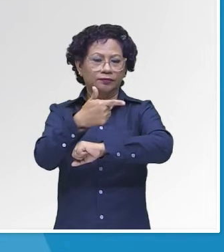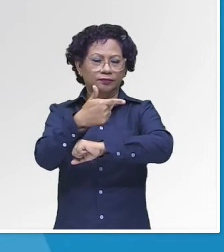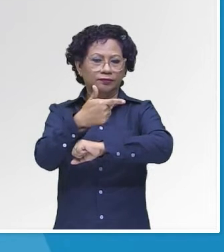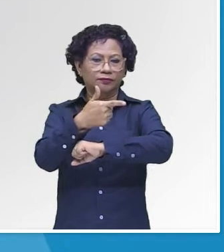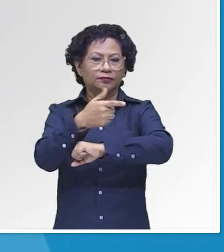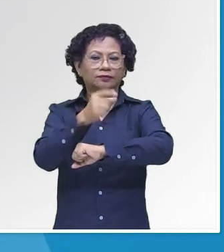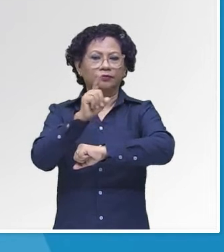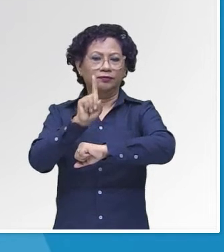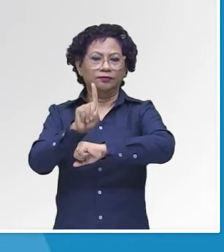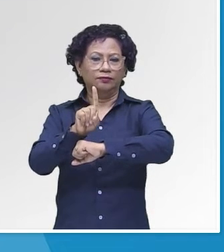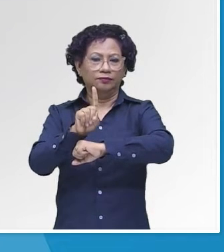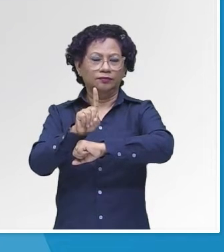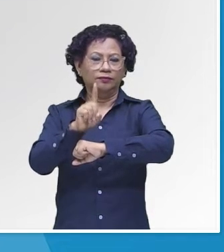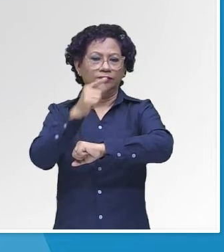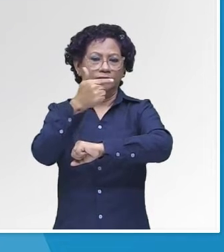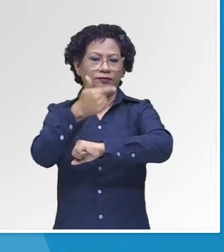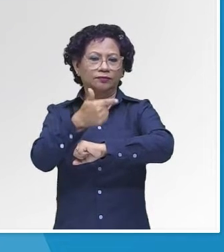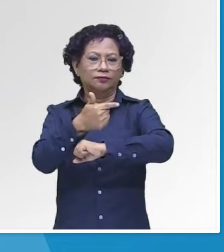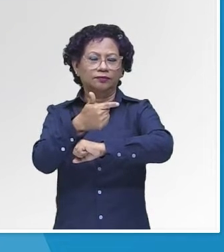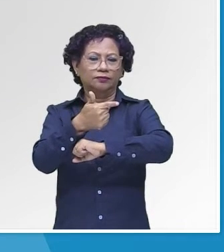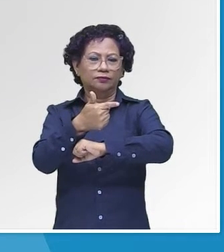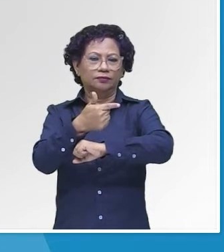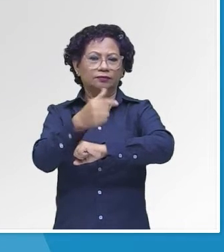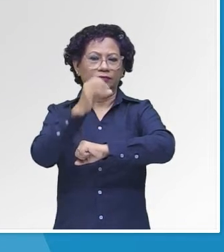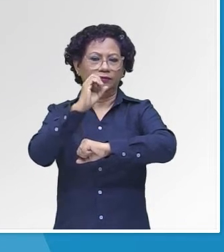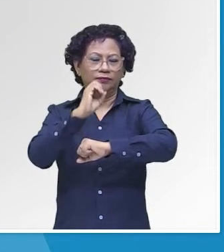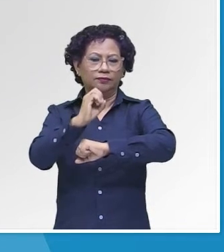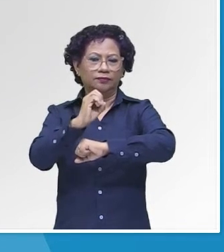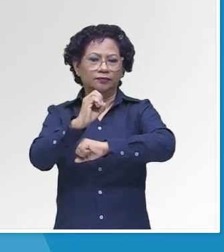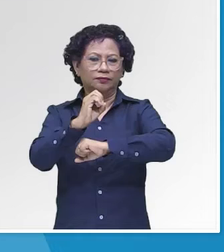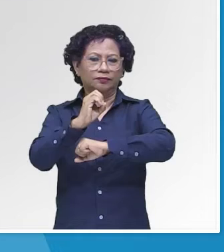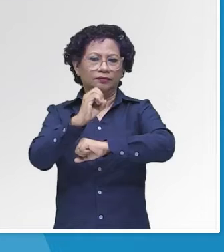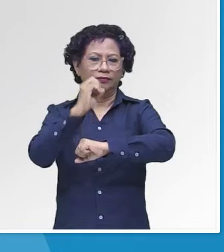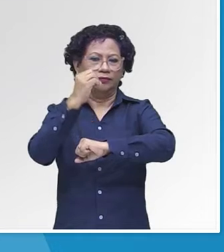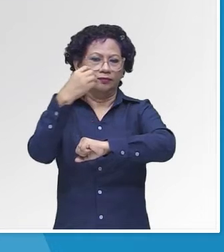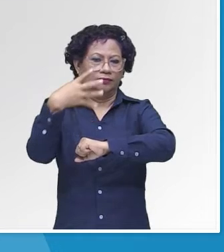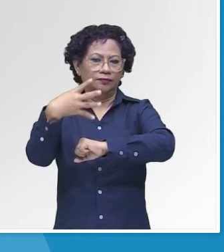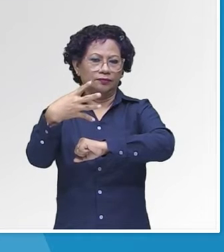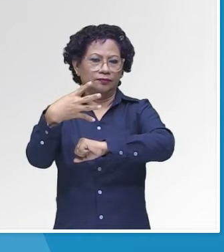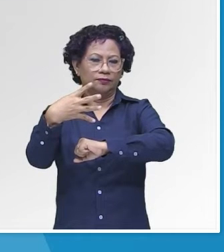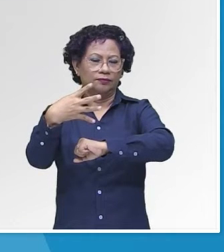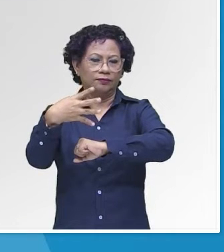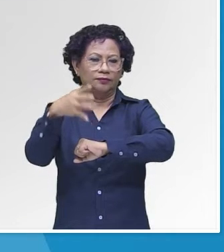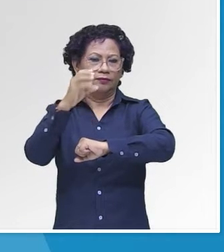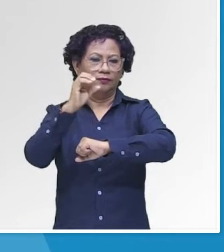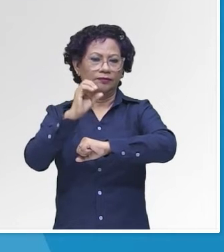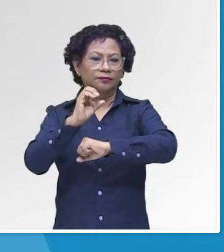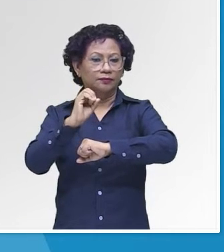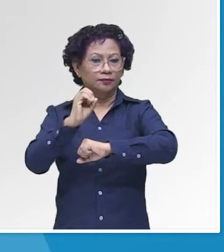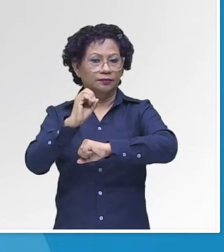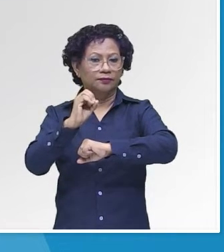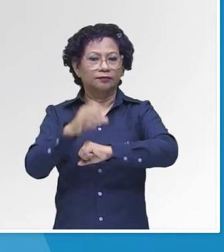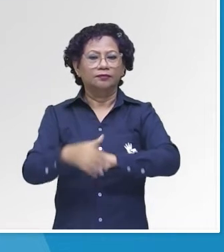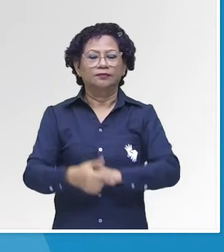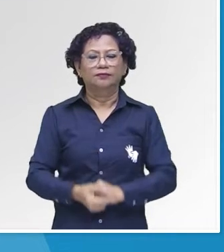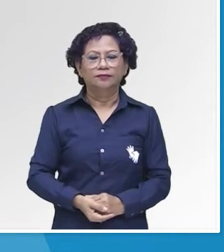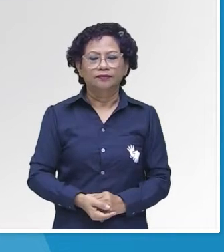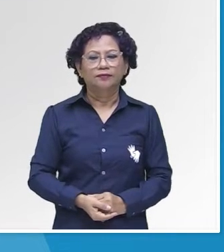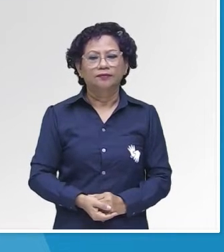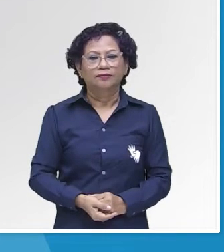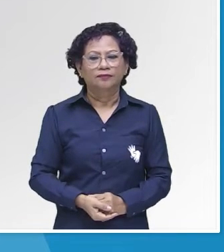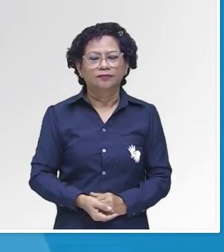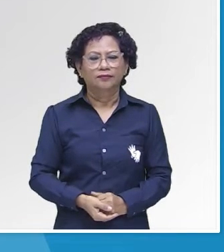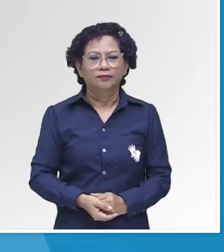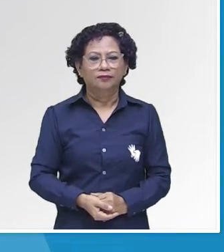2 mais 1 mais 2 mais 0 mais 4. Ok? Então,